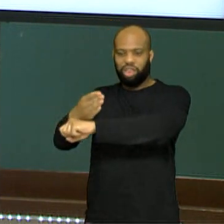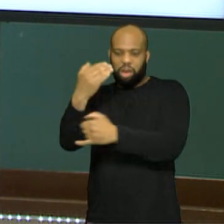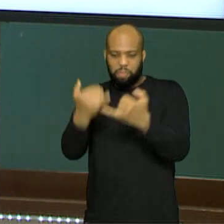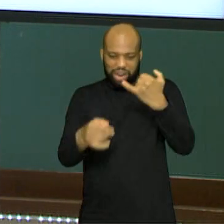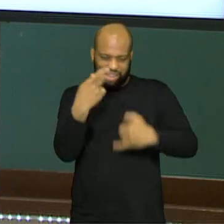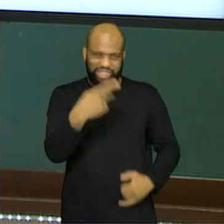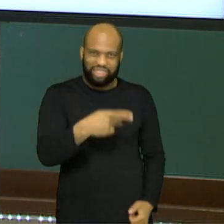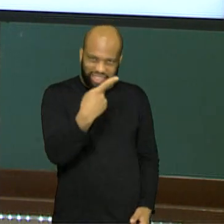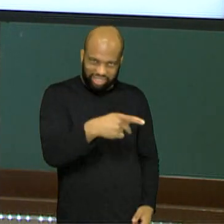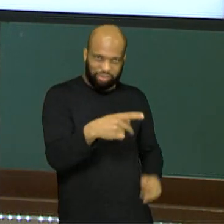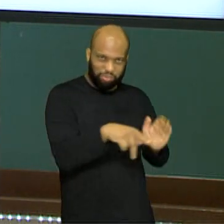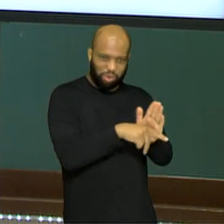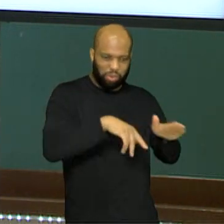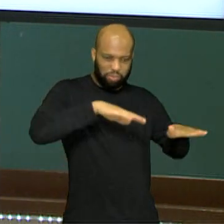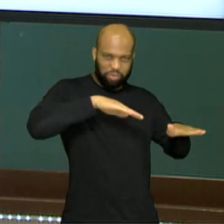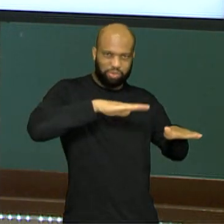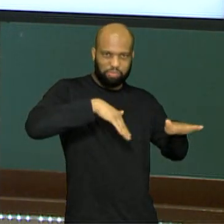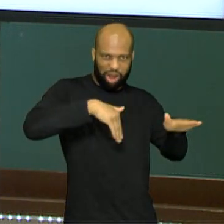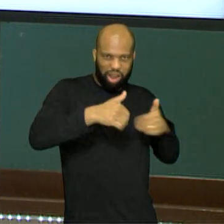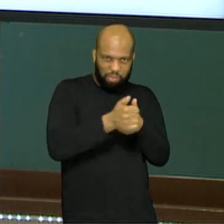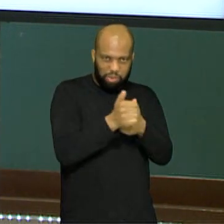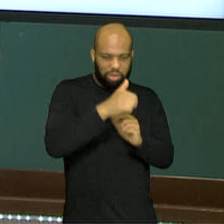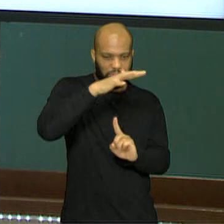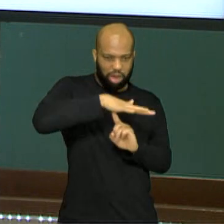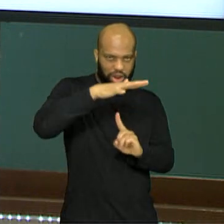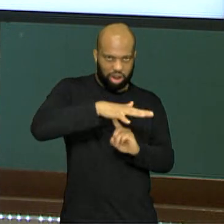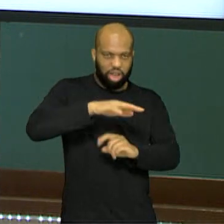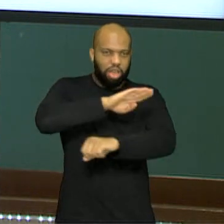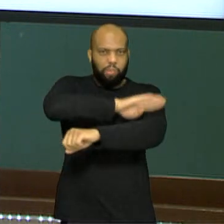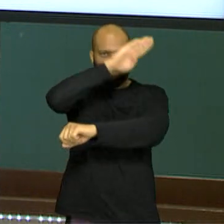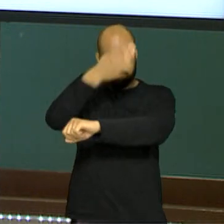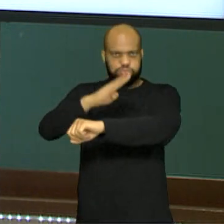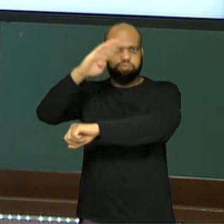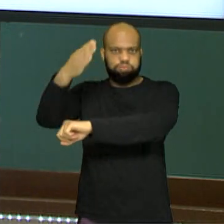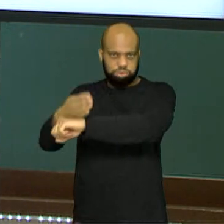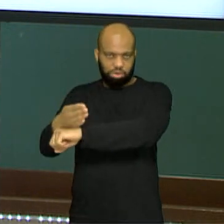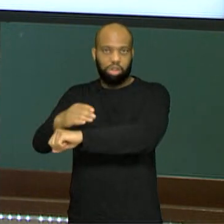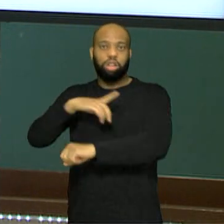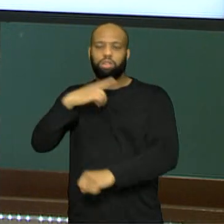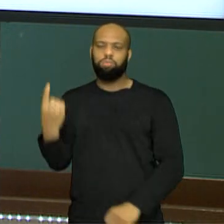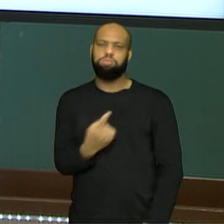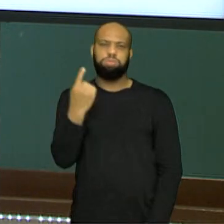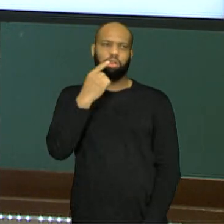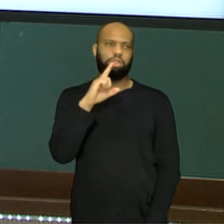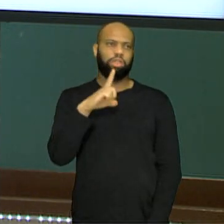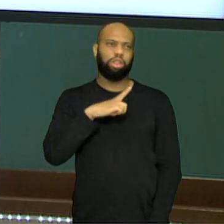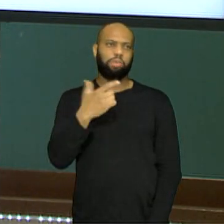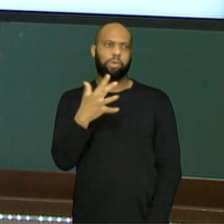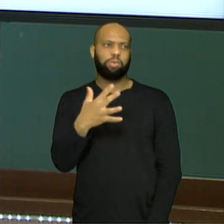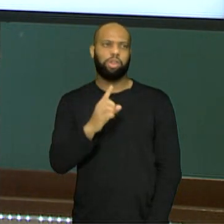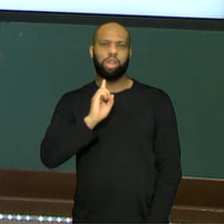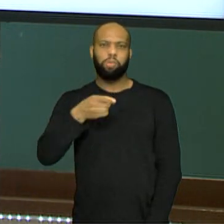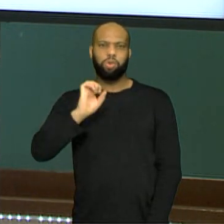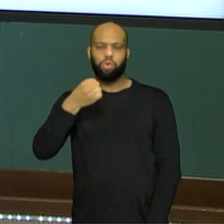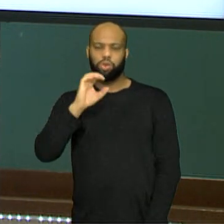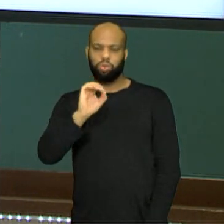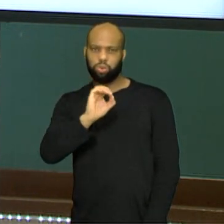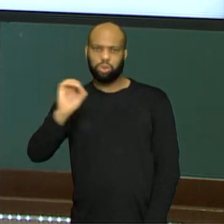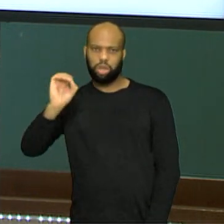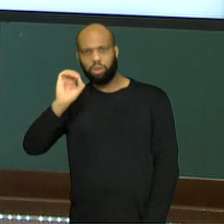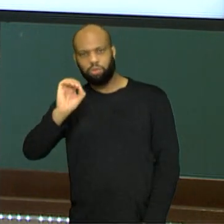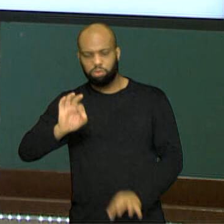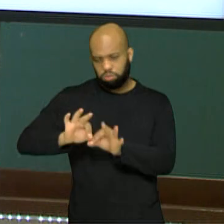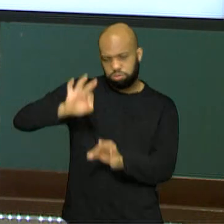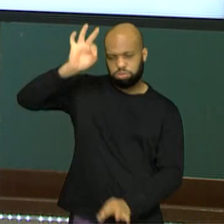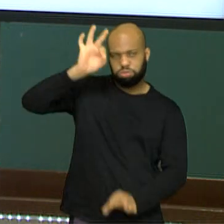Paraná. São dobramentos antigos e a mais alto deles tem um pouco mais de 1.800 metros de altitude.